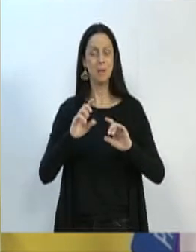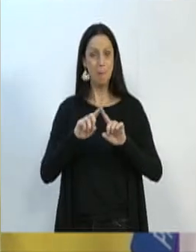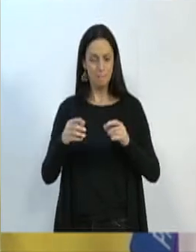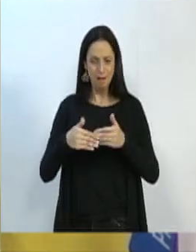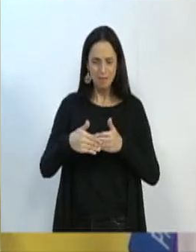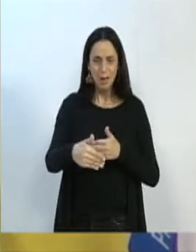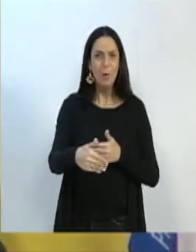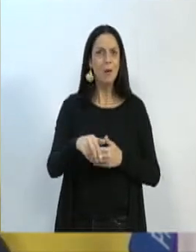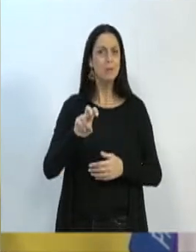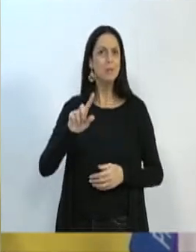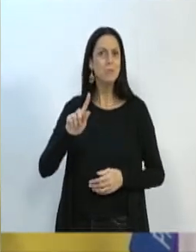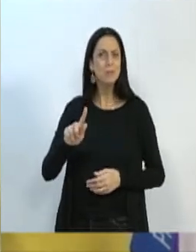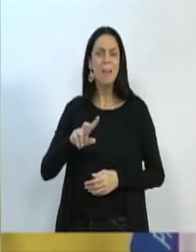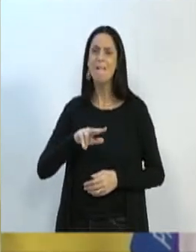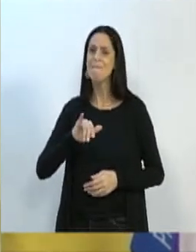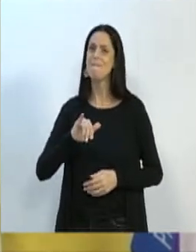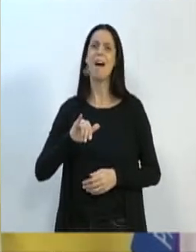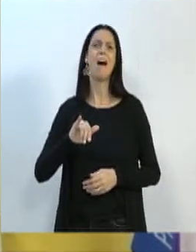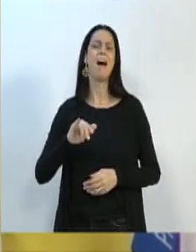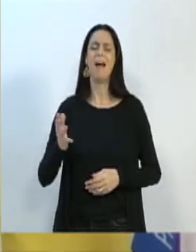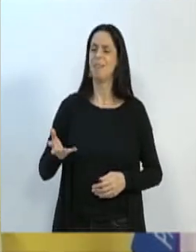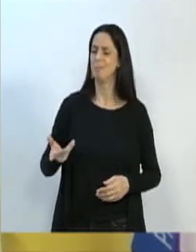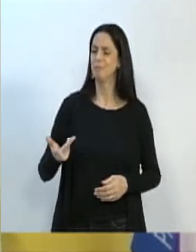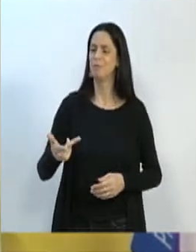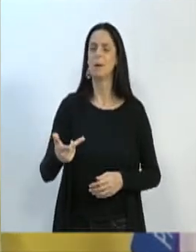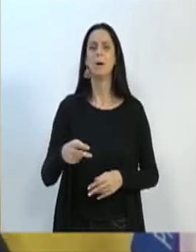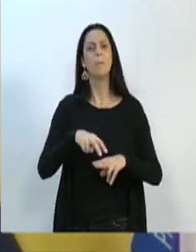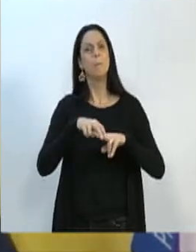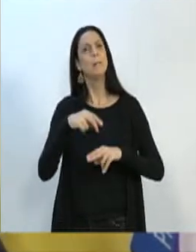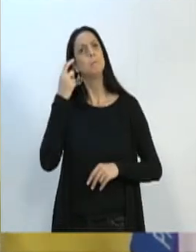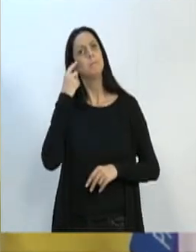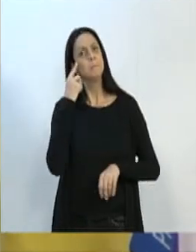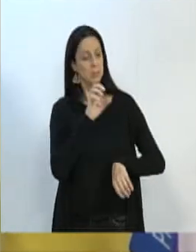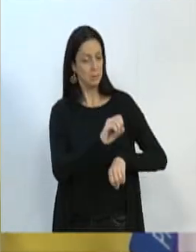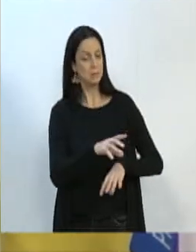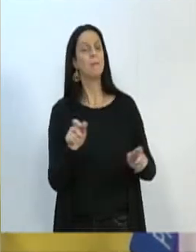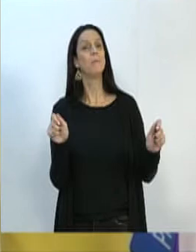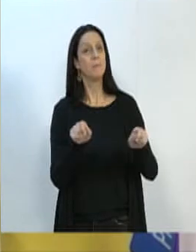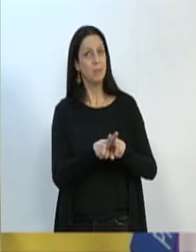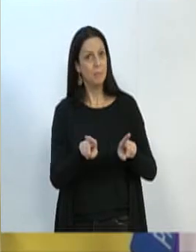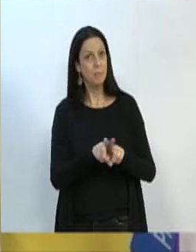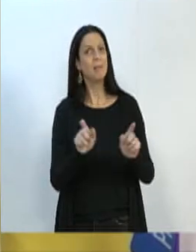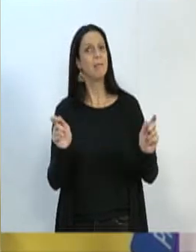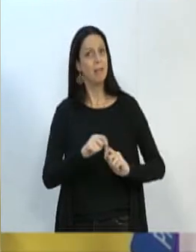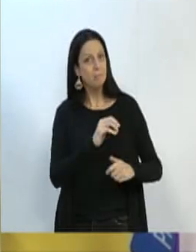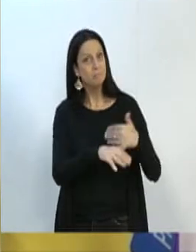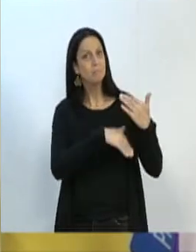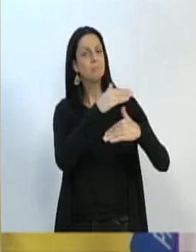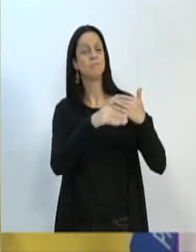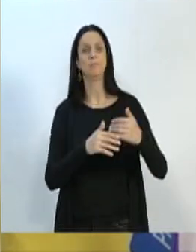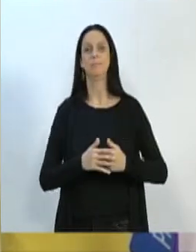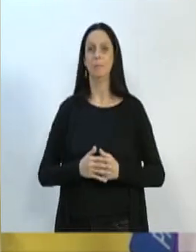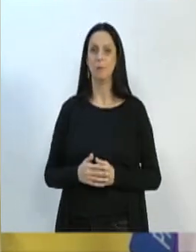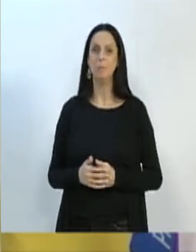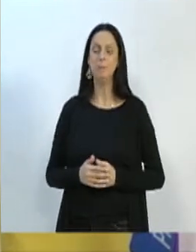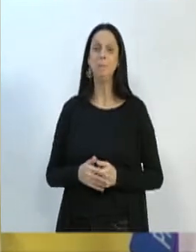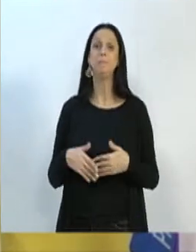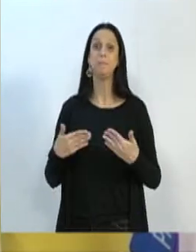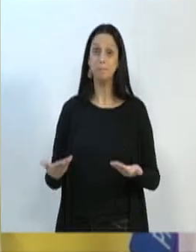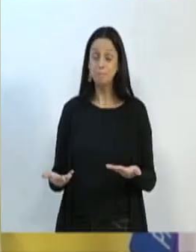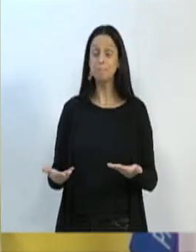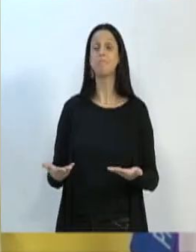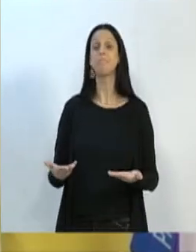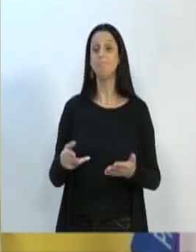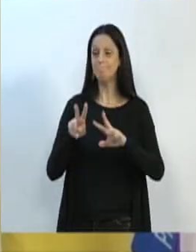rápido e temos que encontrar um meio de avançar na educação Ah é Então esse é um assunto que eu gostaria de trazer aqui